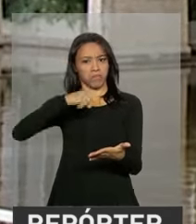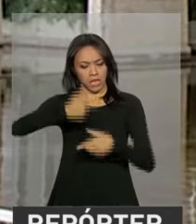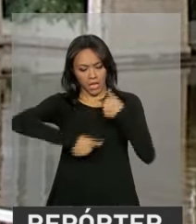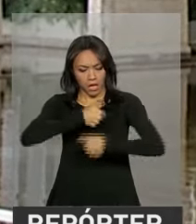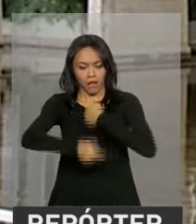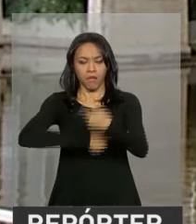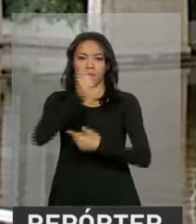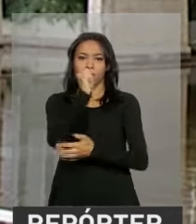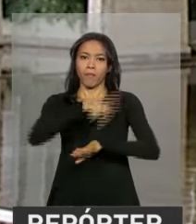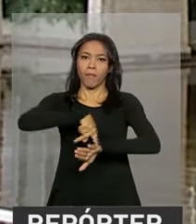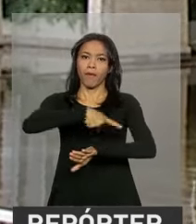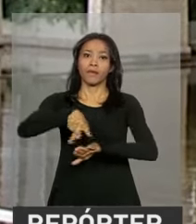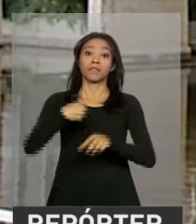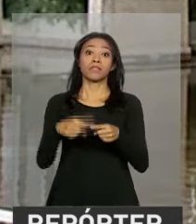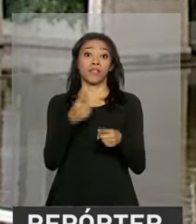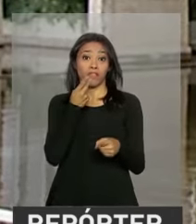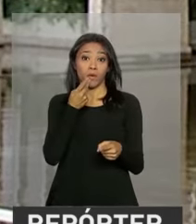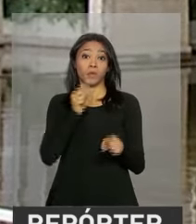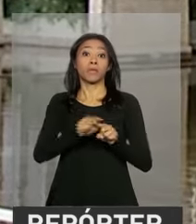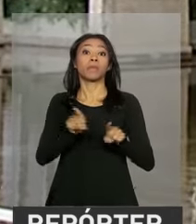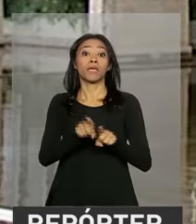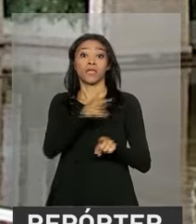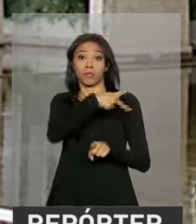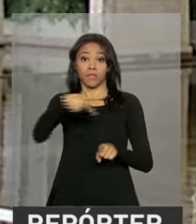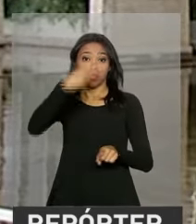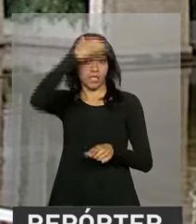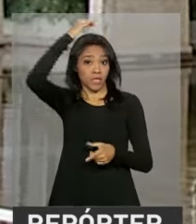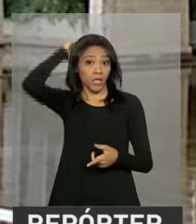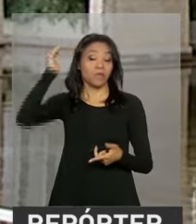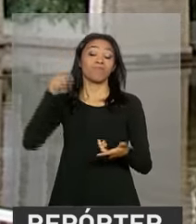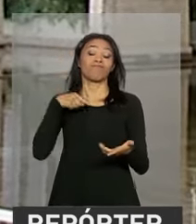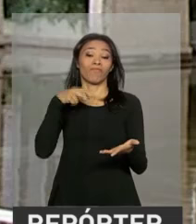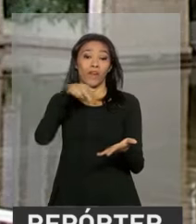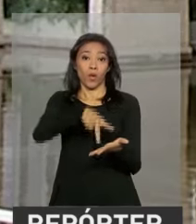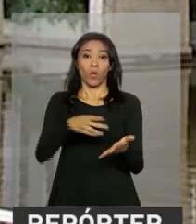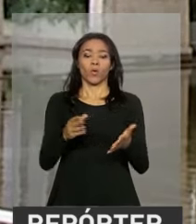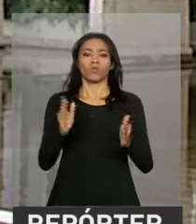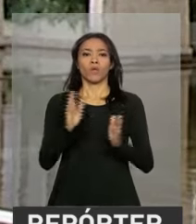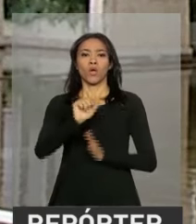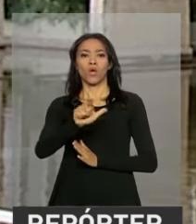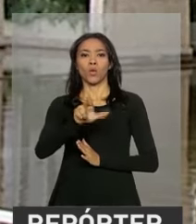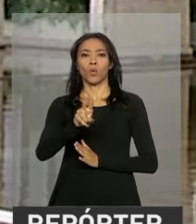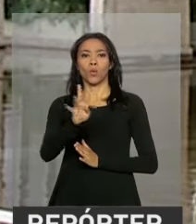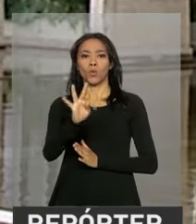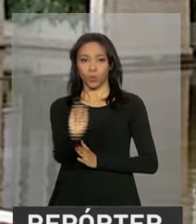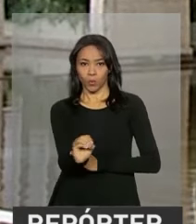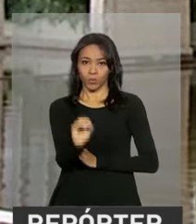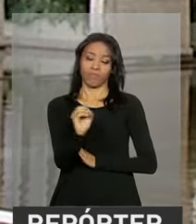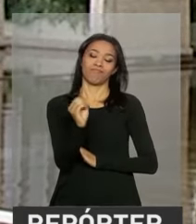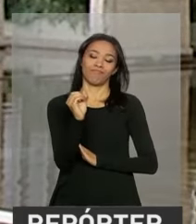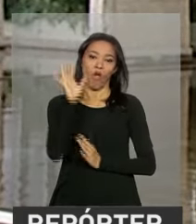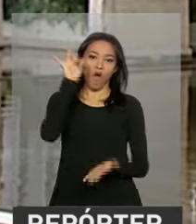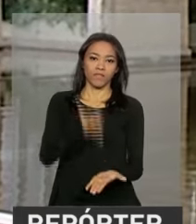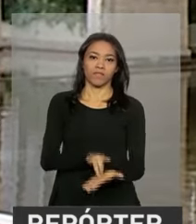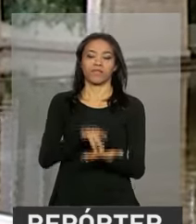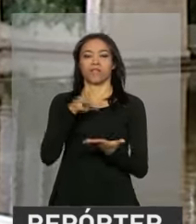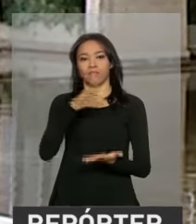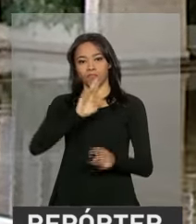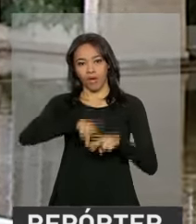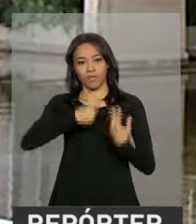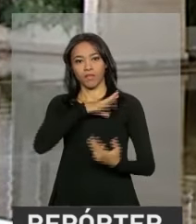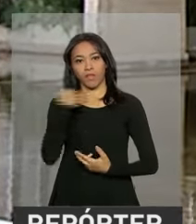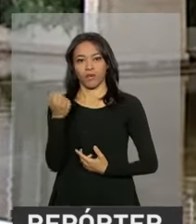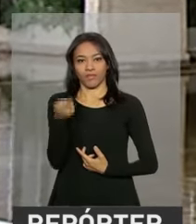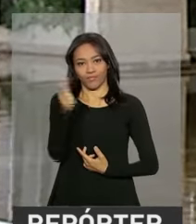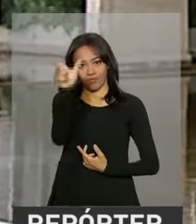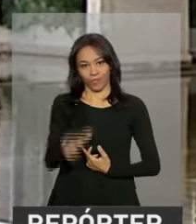informa também que o presidente em exercício, Michel Temer, decretou luto oficial pela morte do soldado. Em um evento ontem